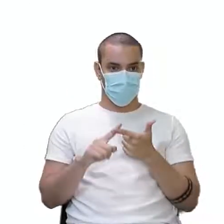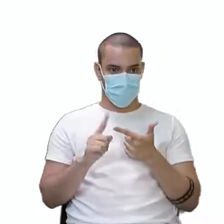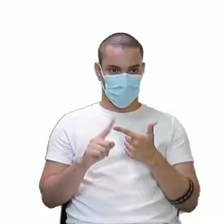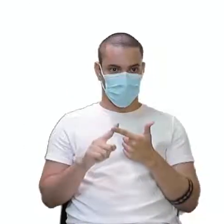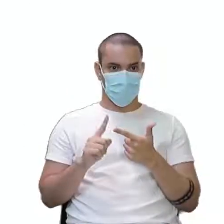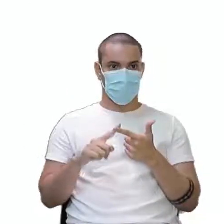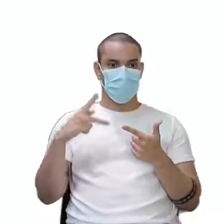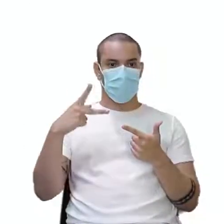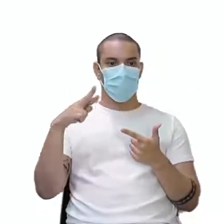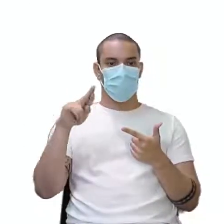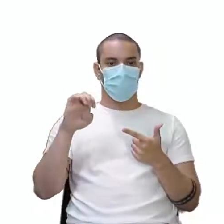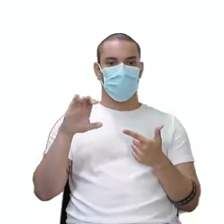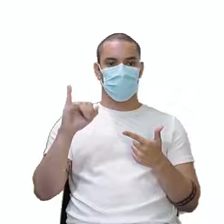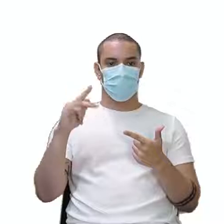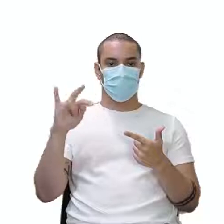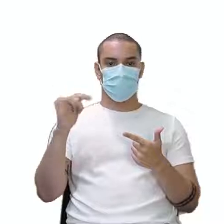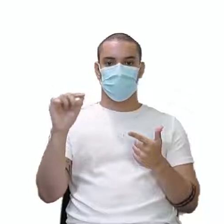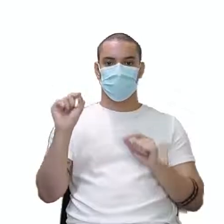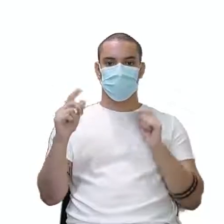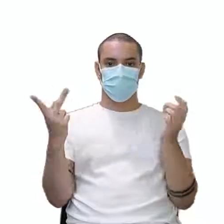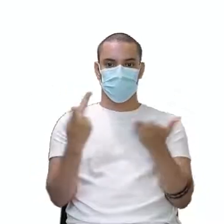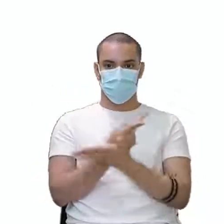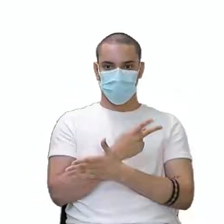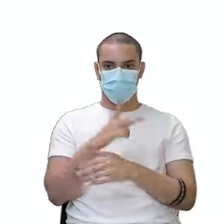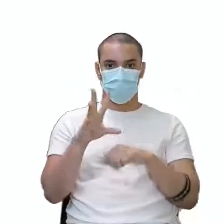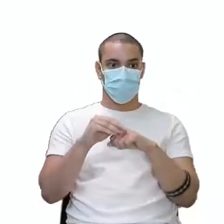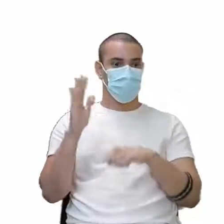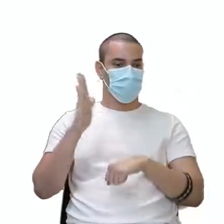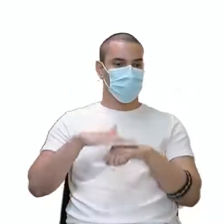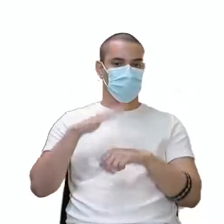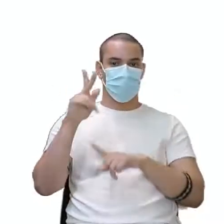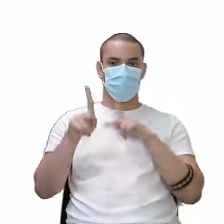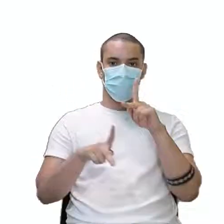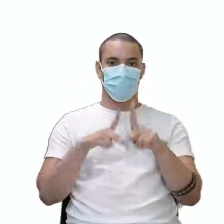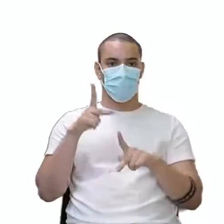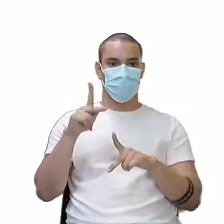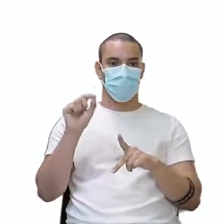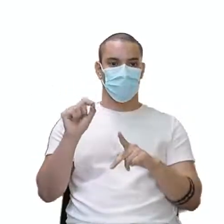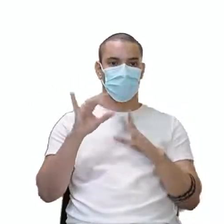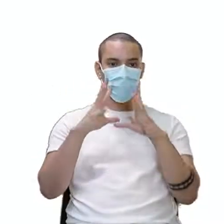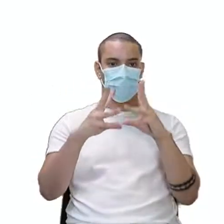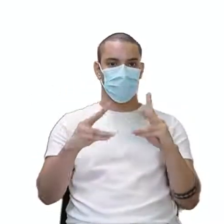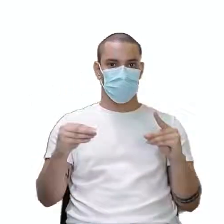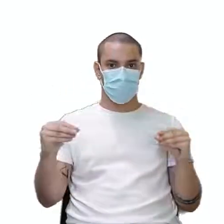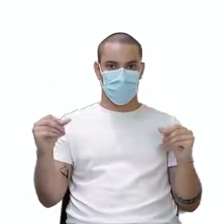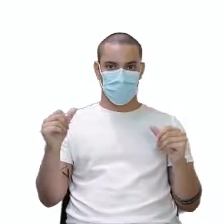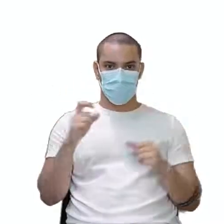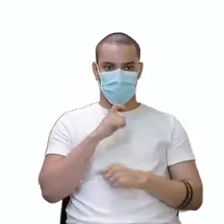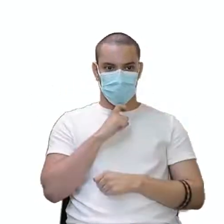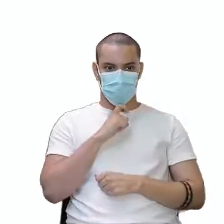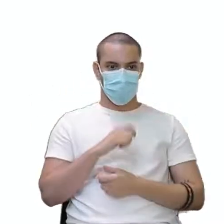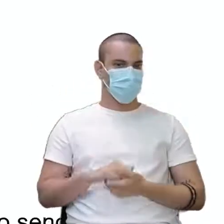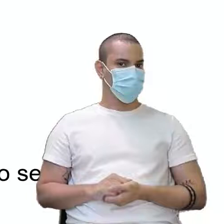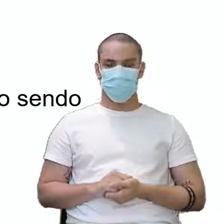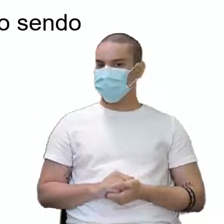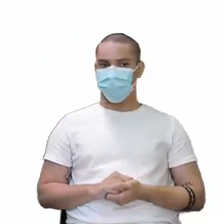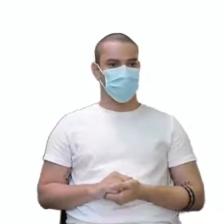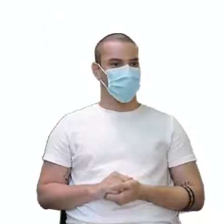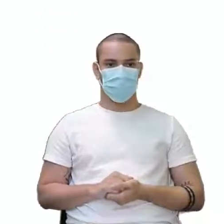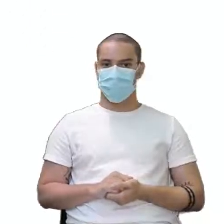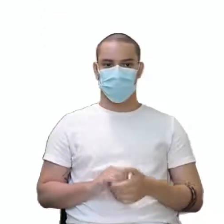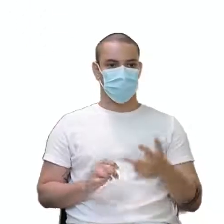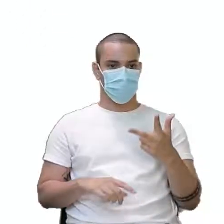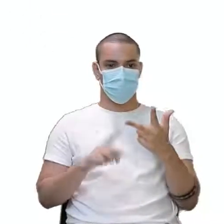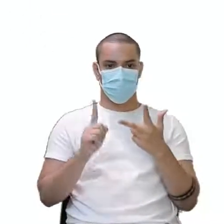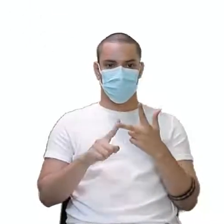bom? Precipitação é um processo conhecido popularmente como derretimento de geleiras? Não, né? Precipitação é a